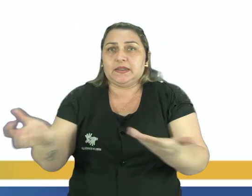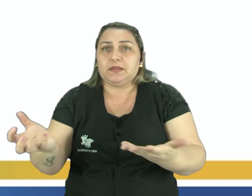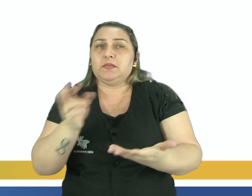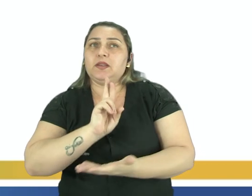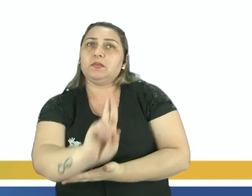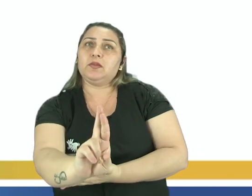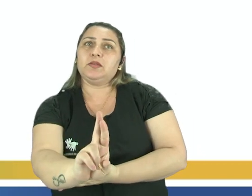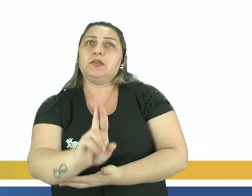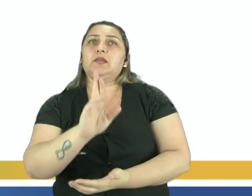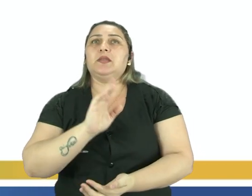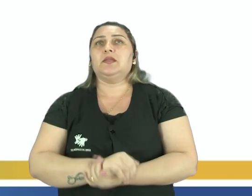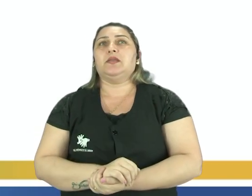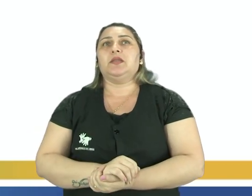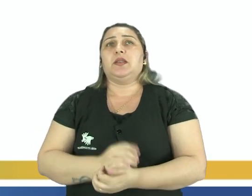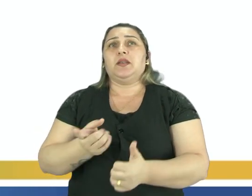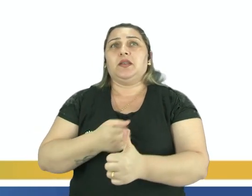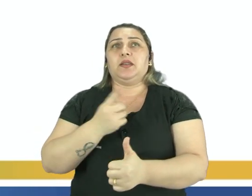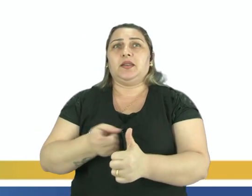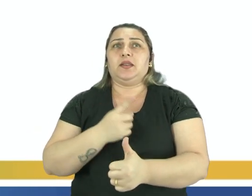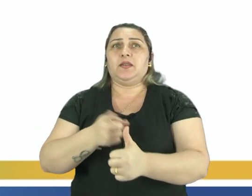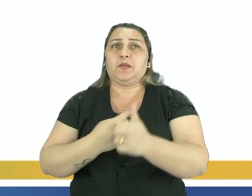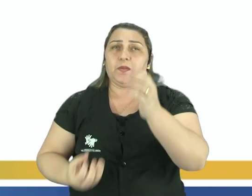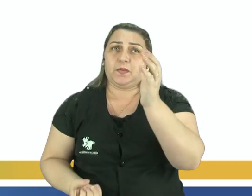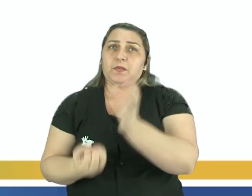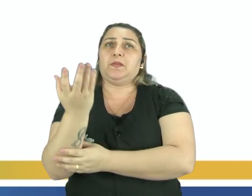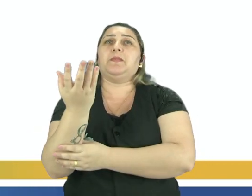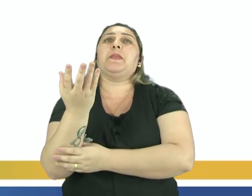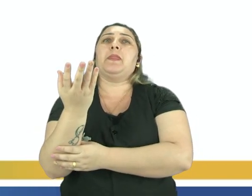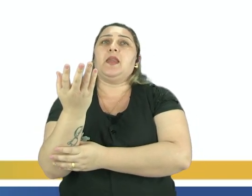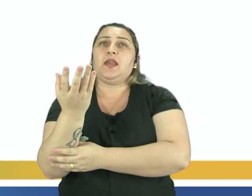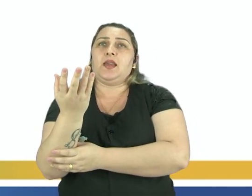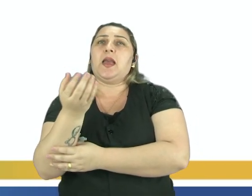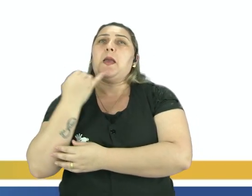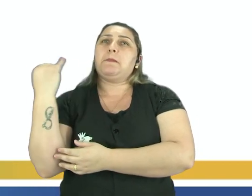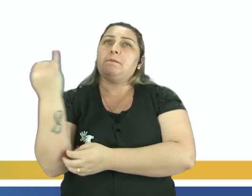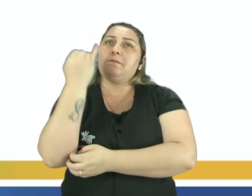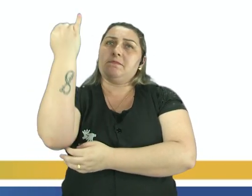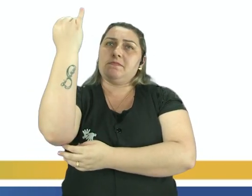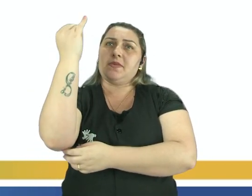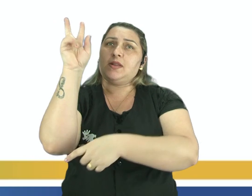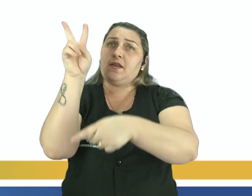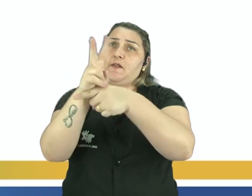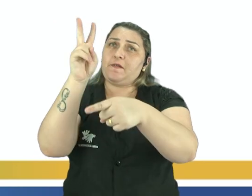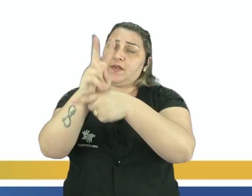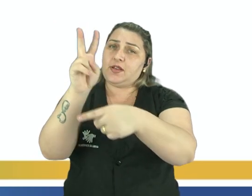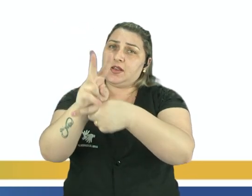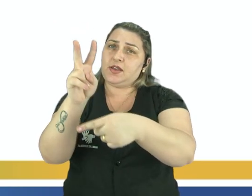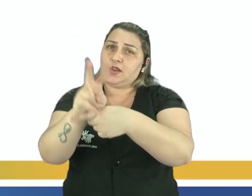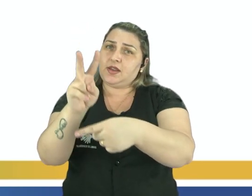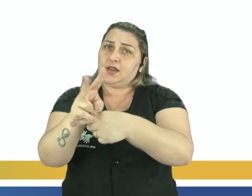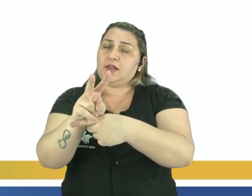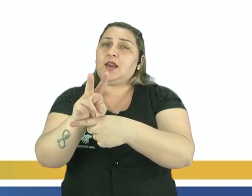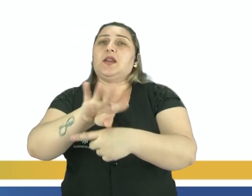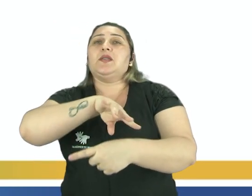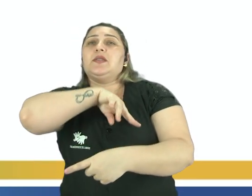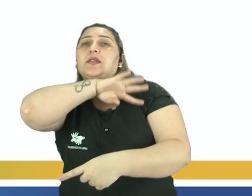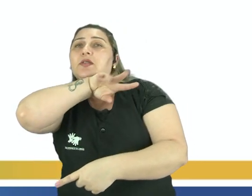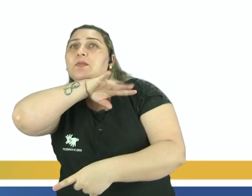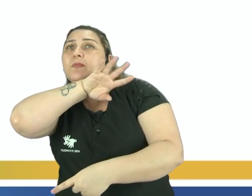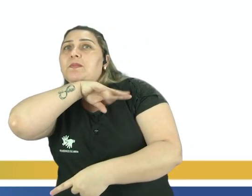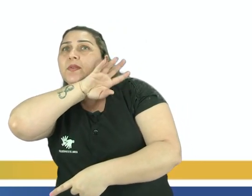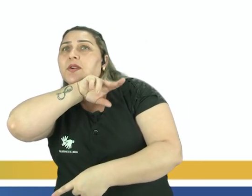respostas. Então a questão 1, né? A descoberta do fogo foi muito importante para o cotidiano desses grupos humanos,